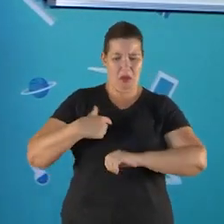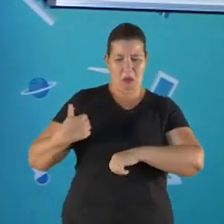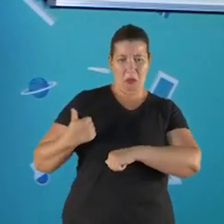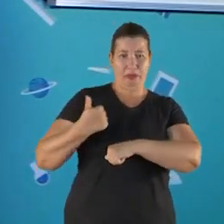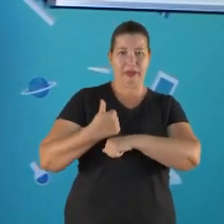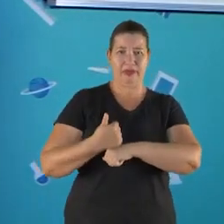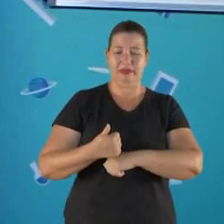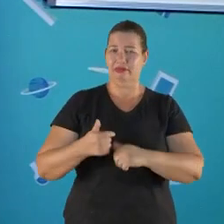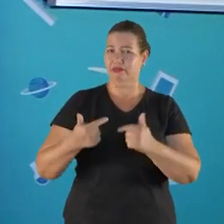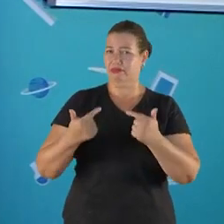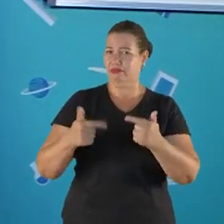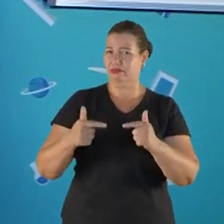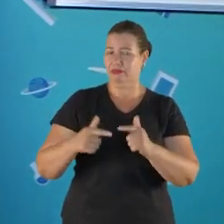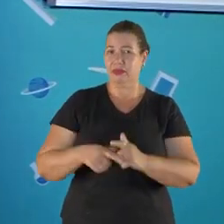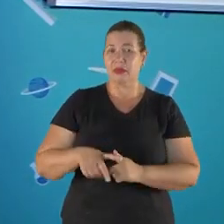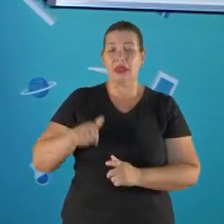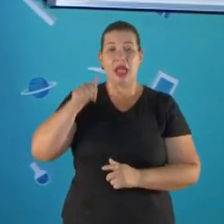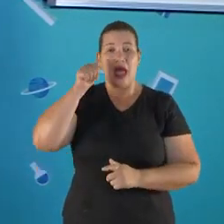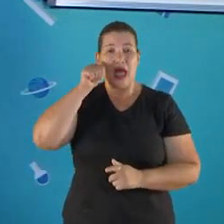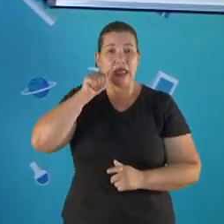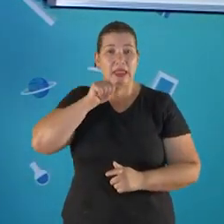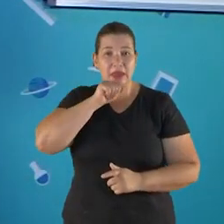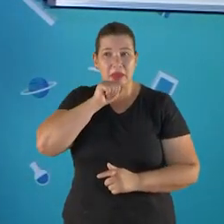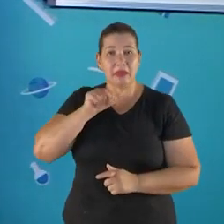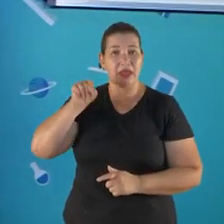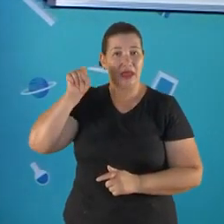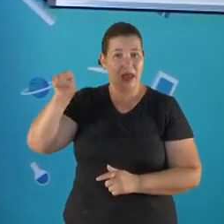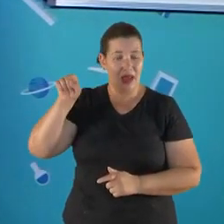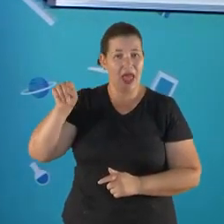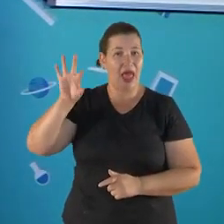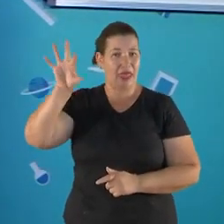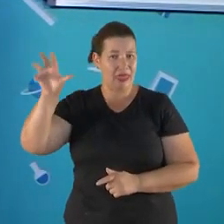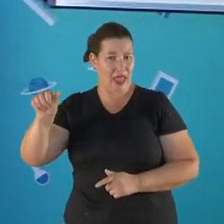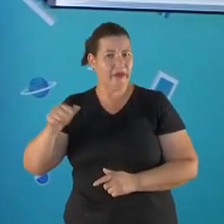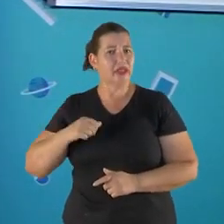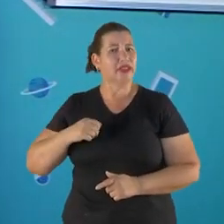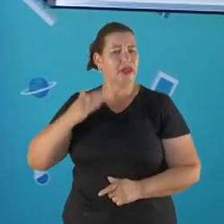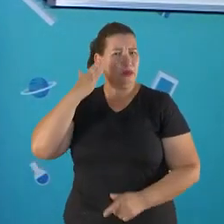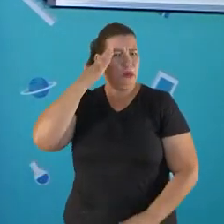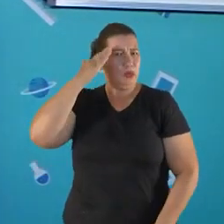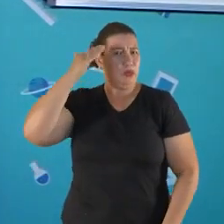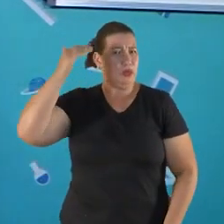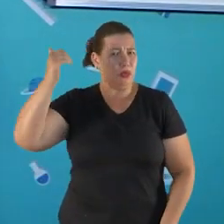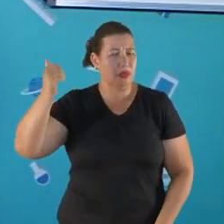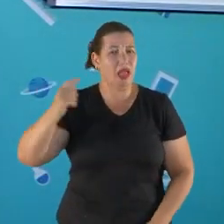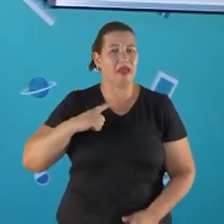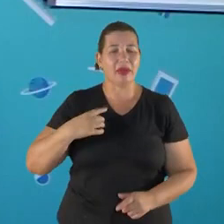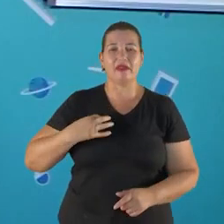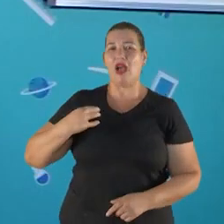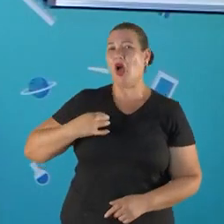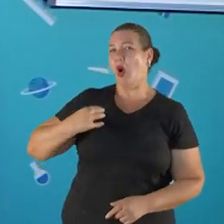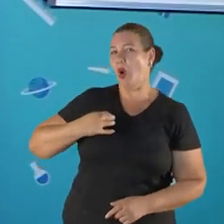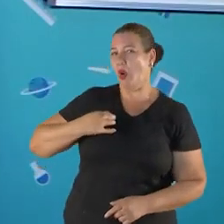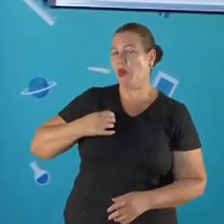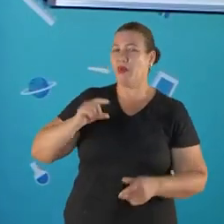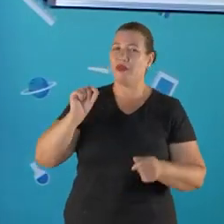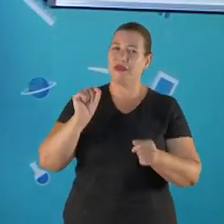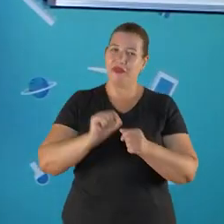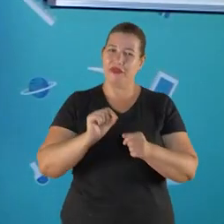do que ele. Mas as mães da África eram muito sábias e, usando retalhos de suas